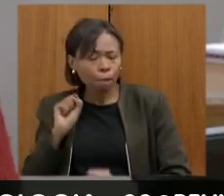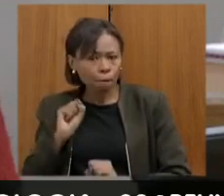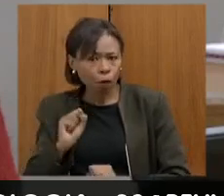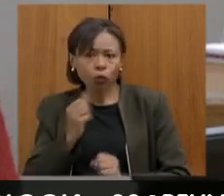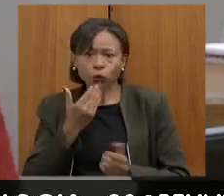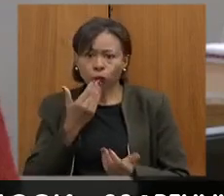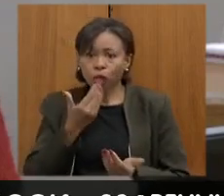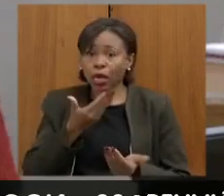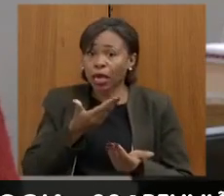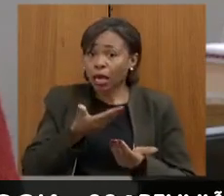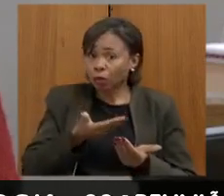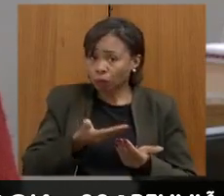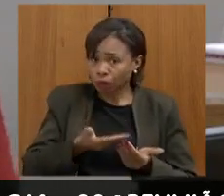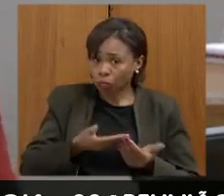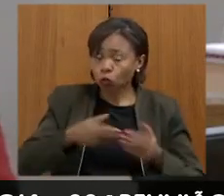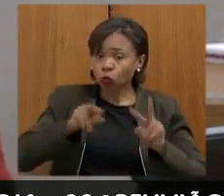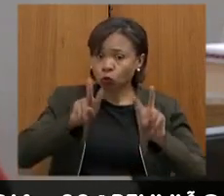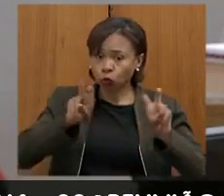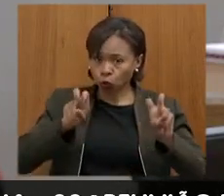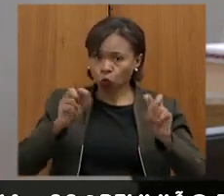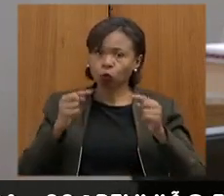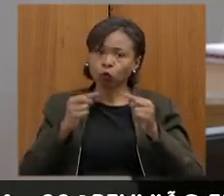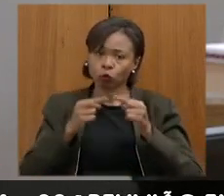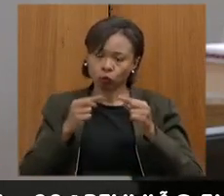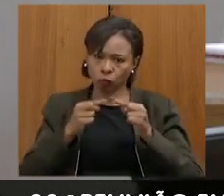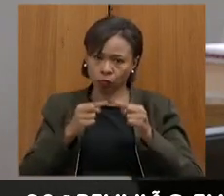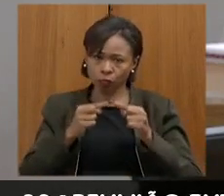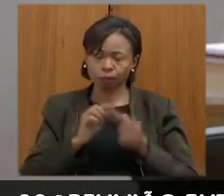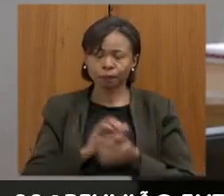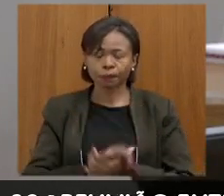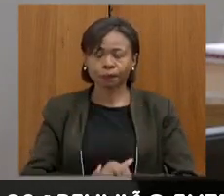referentes ao tema abordado, que serão deliberados.